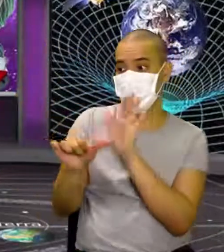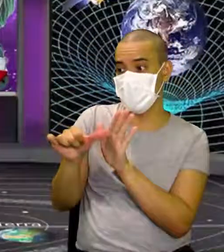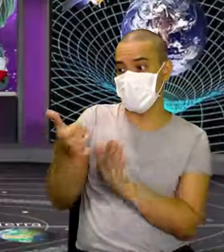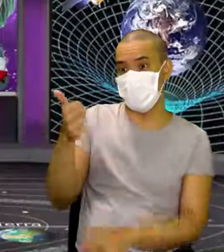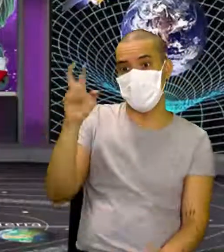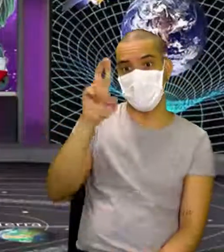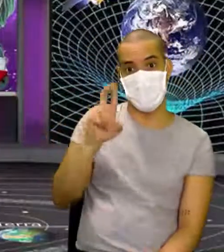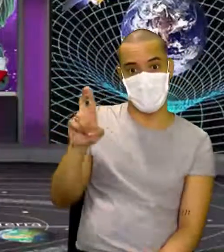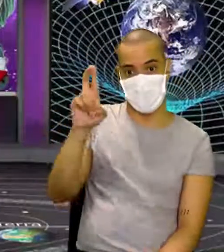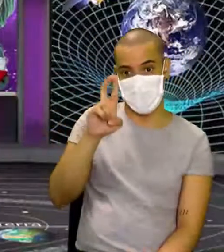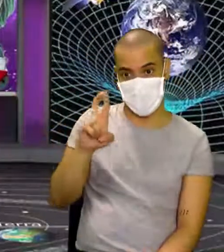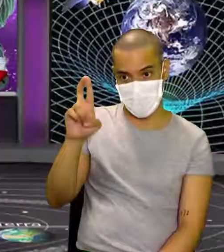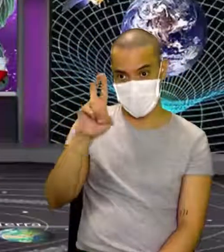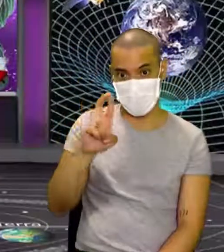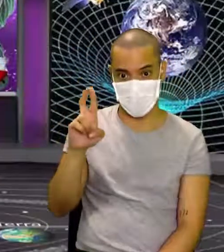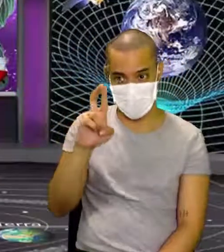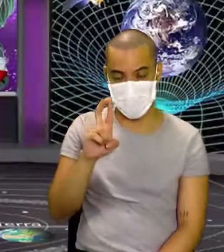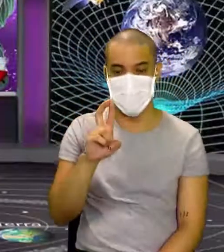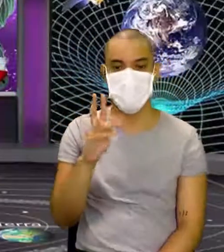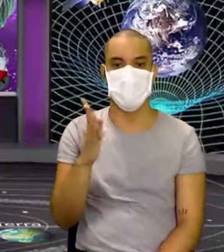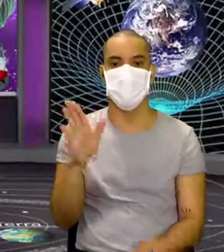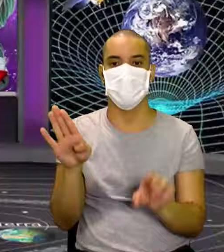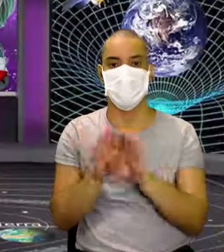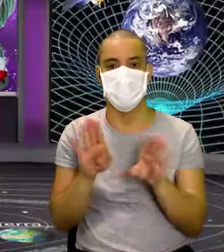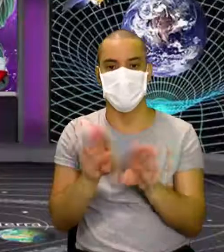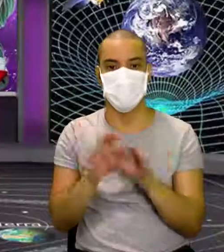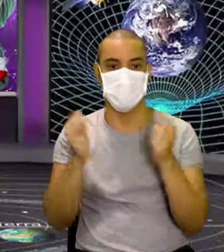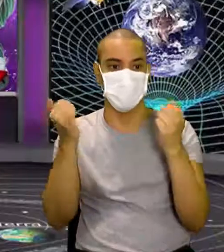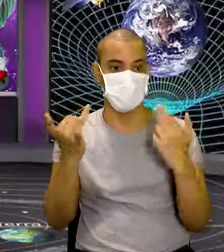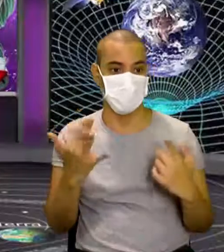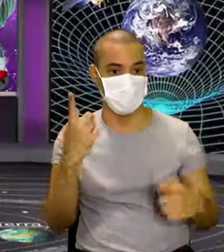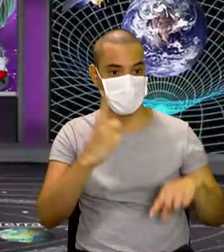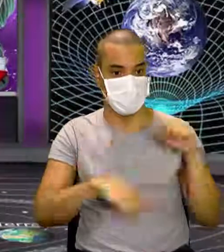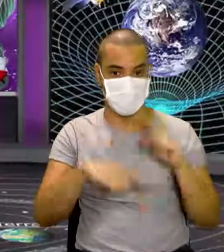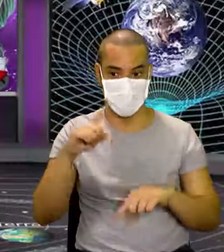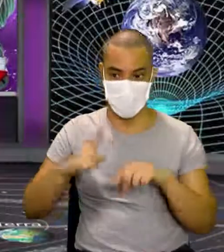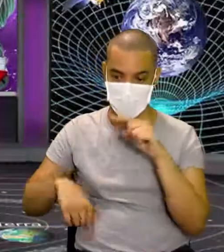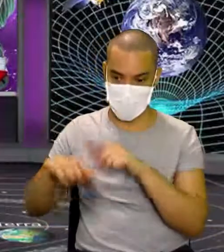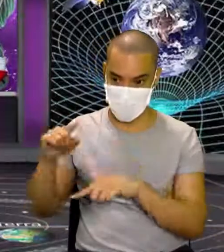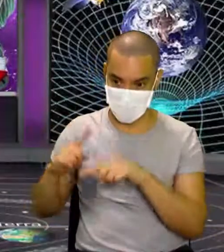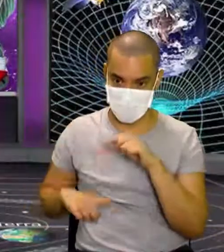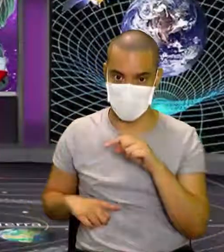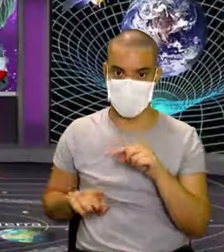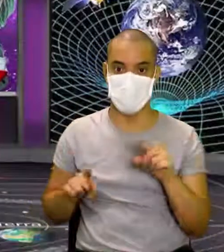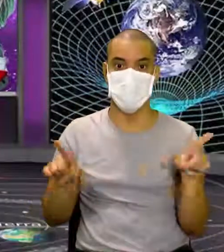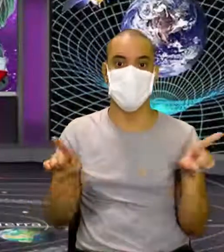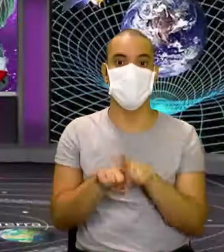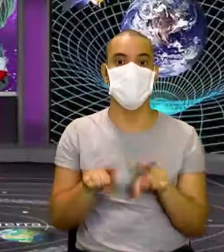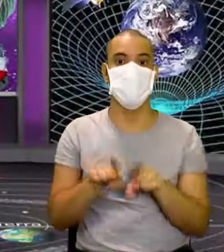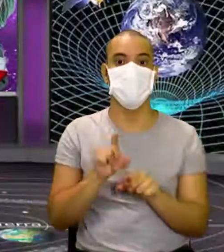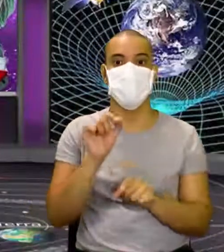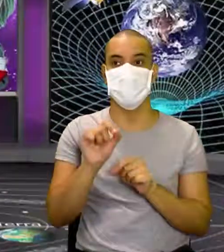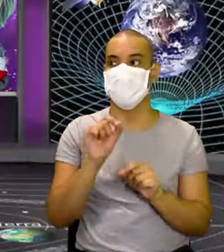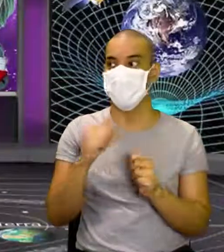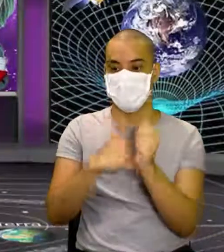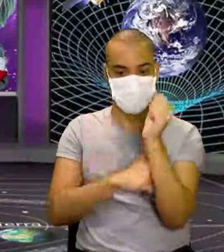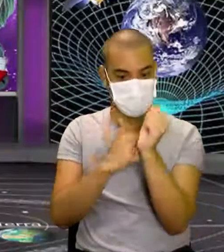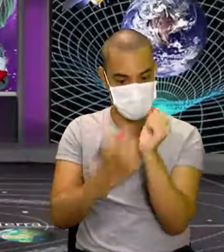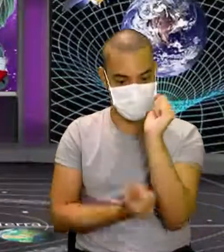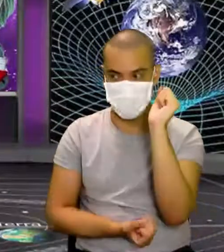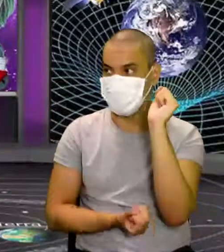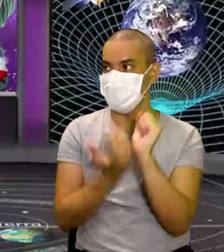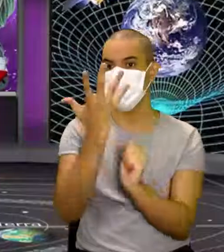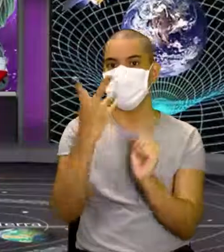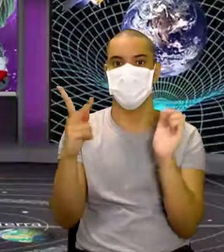observações dos fenômenos magnéticos, que fala do material, e também aquele mistério ali que está em volta